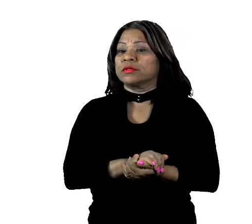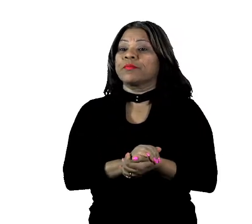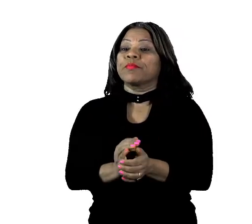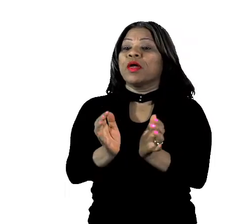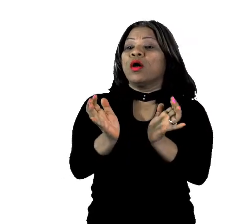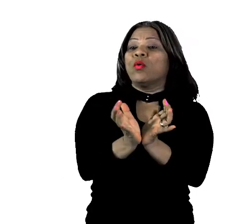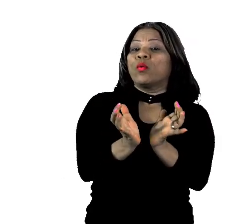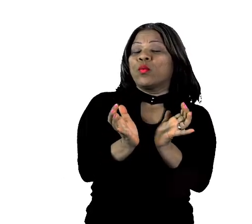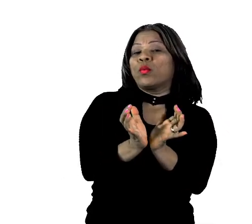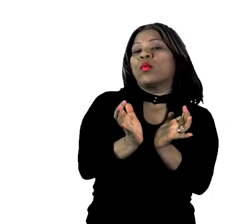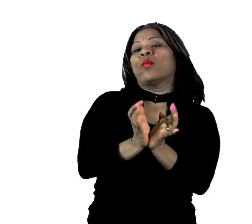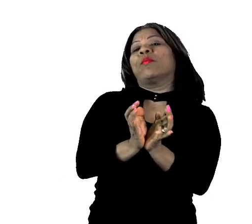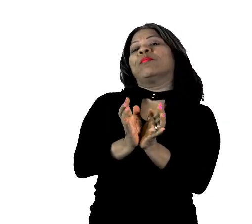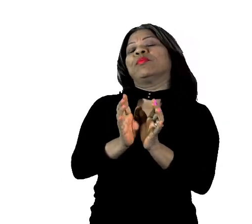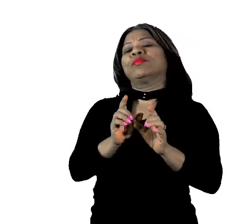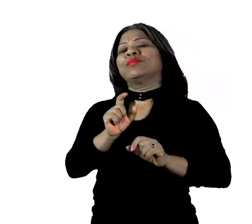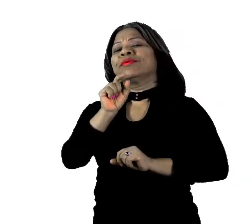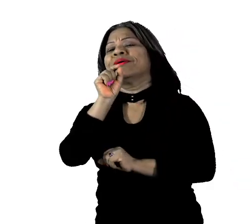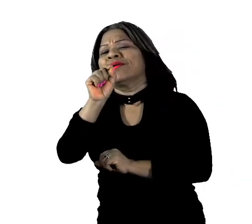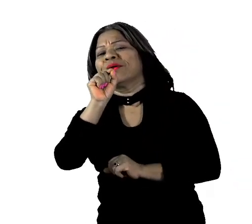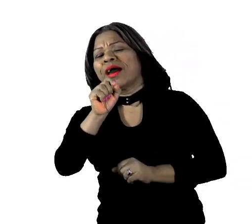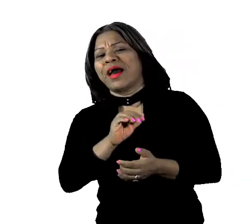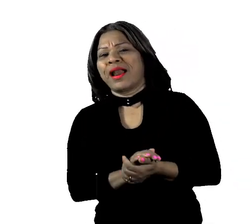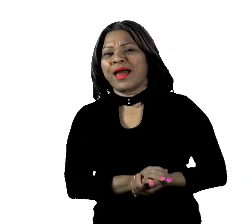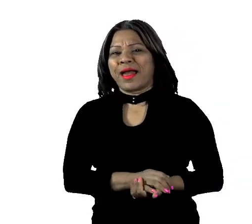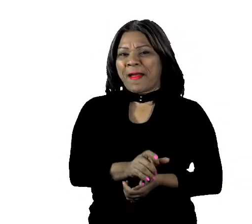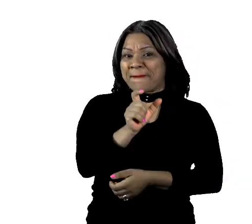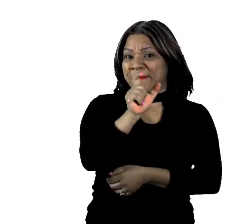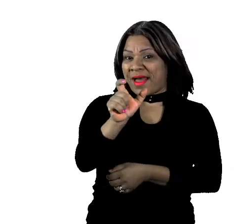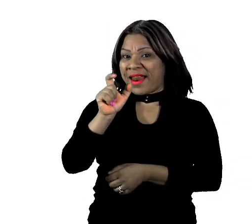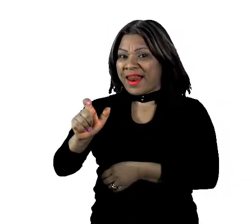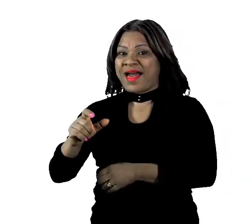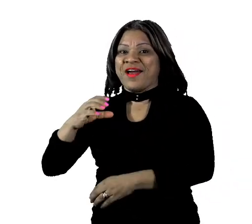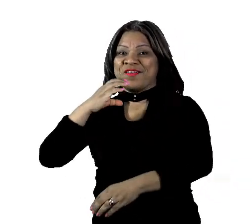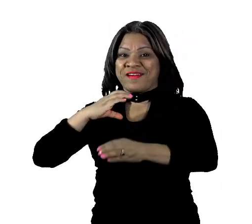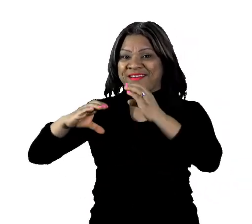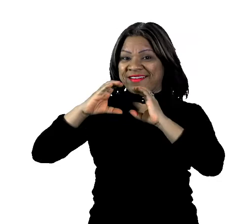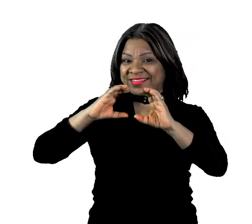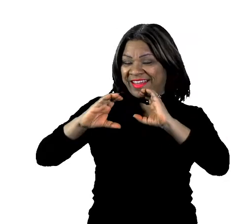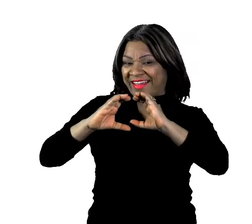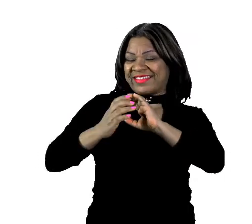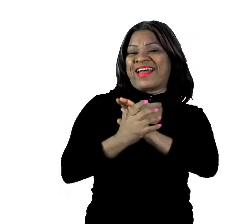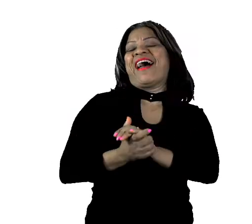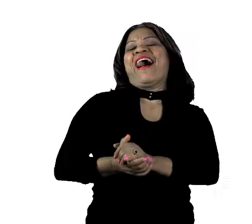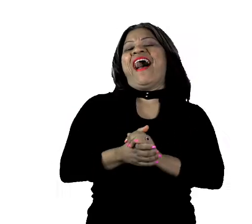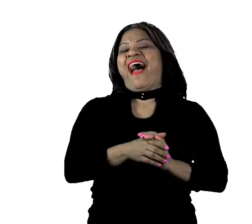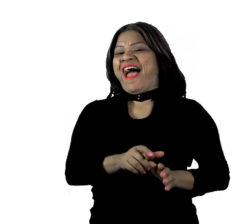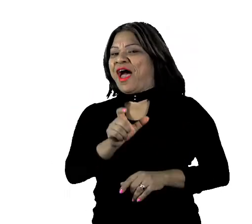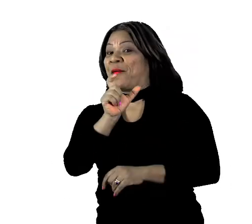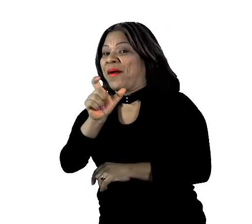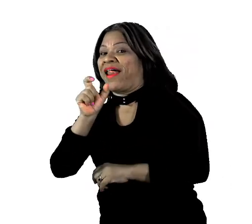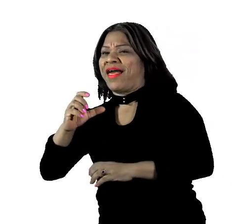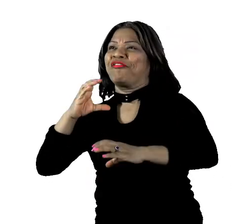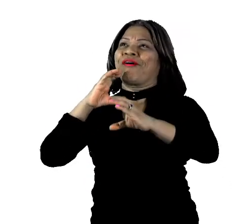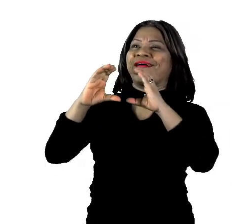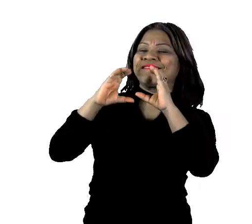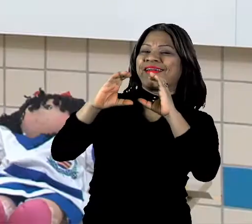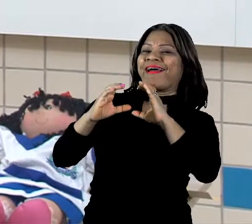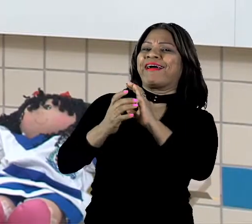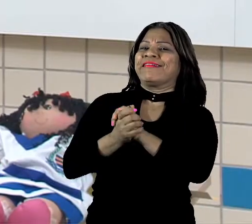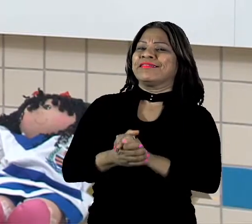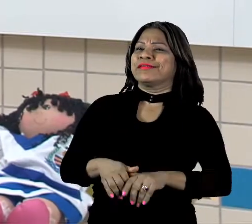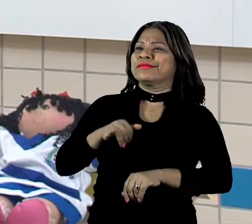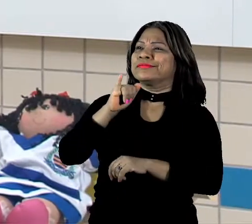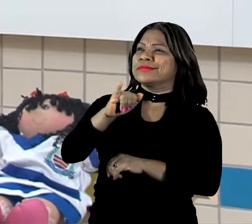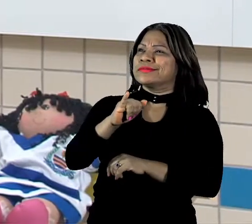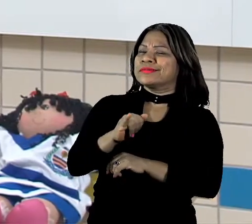eu particularmente sou apaixonada, é um grupo chamado Palavra Cantada. Olha que lá, Palavra Cantada já dá para imaginar, né? Se é Palavra Cantada,